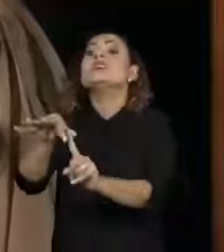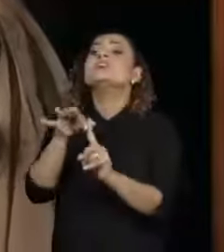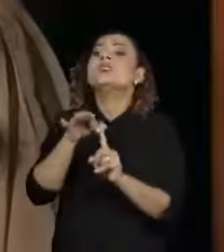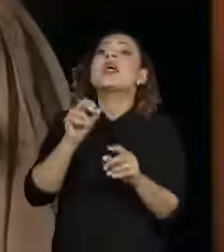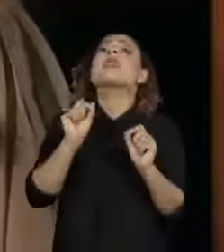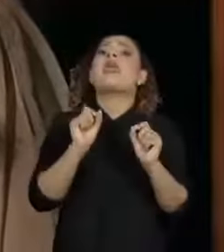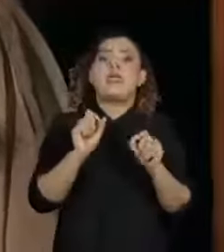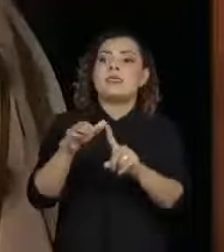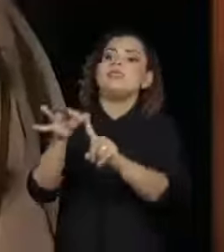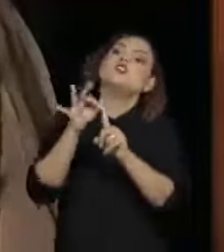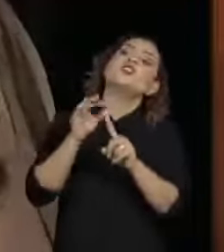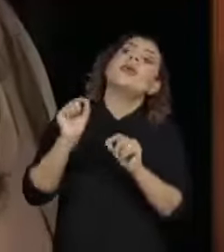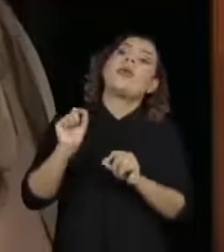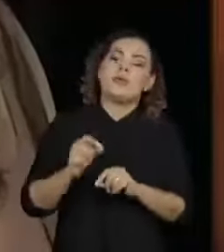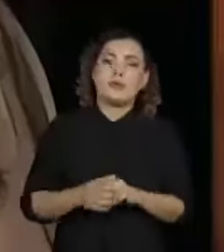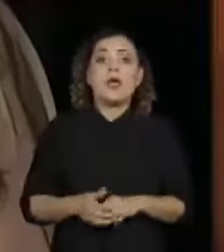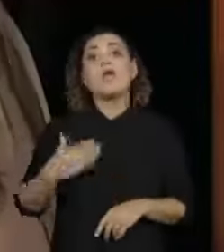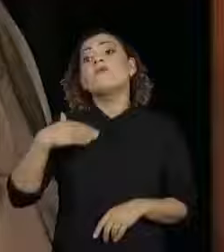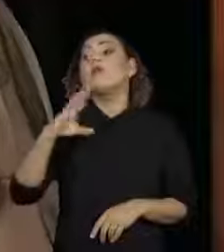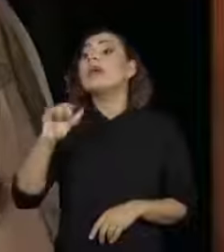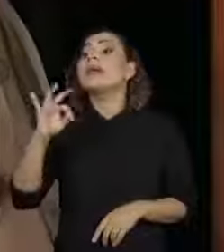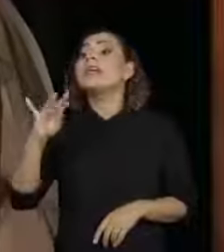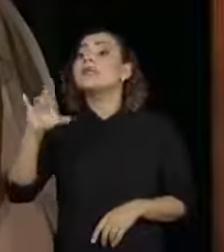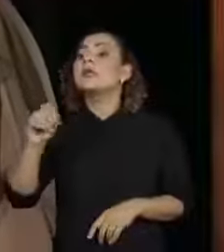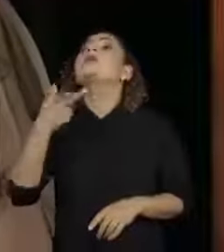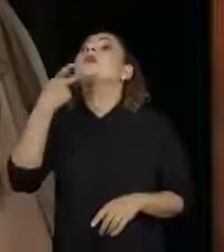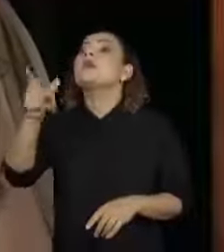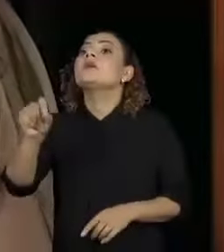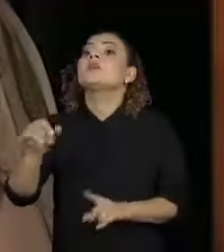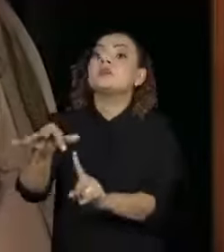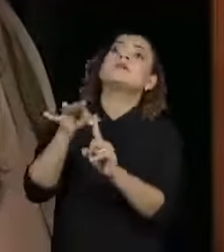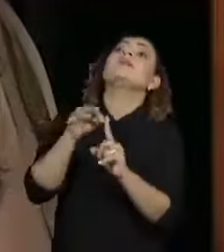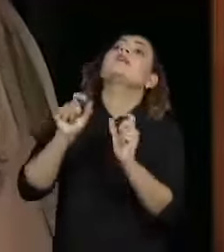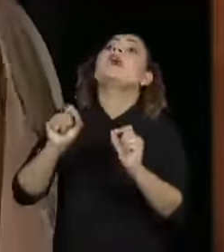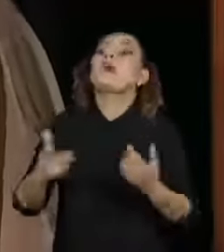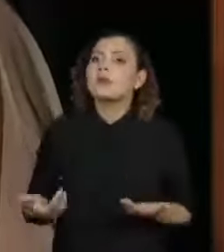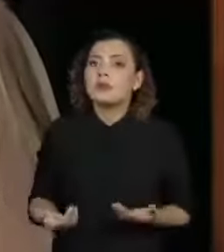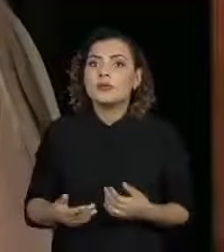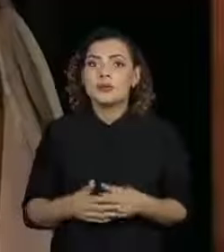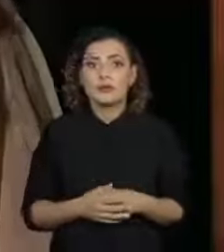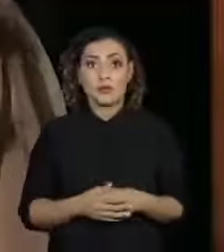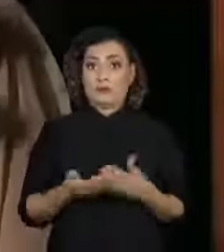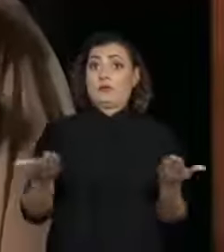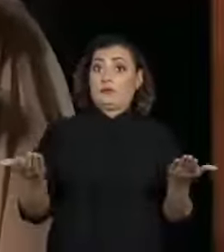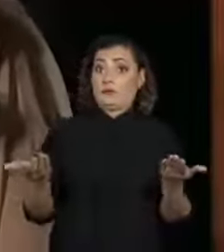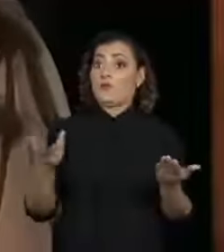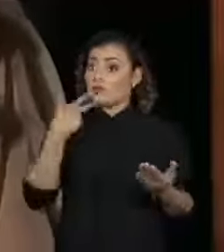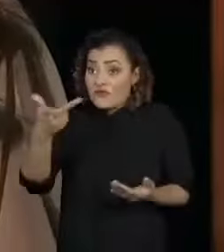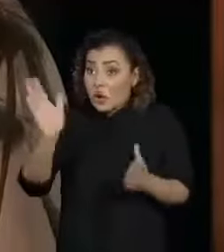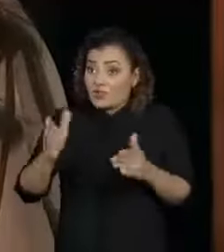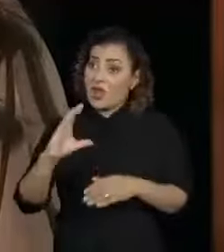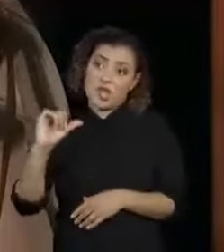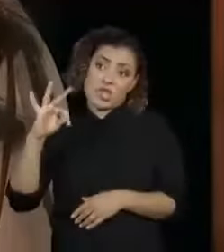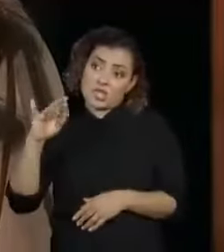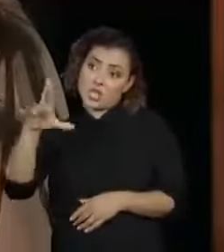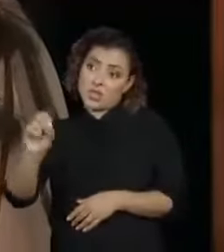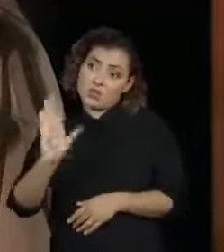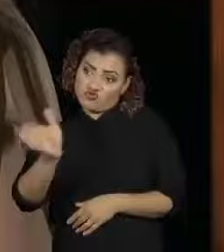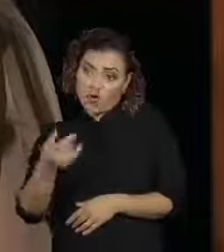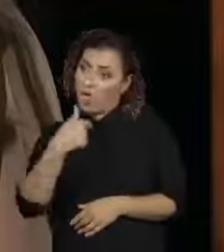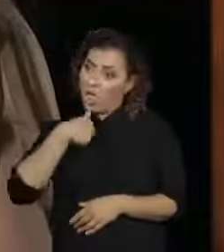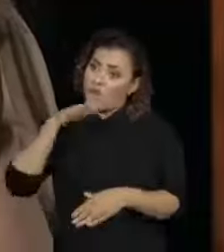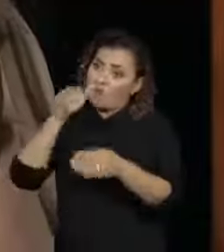vai indicar paredão aí eu falei por favor Caetano diga quem você vai usar paredão ali você já te disse Por mim